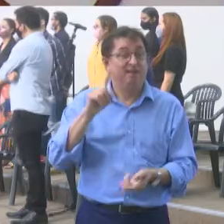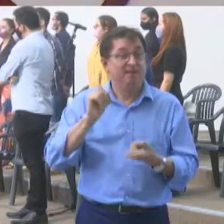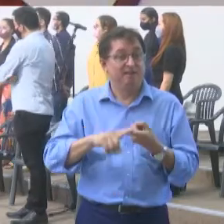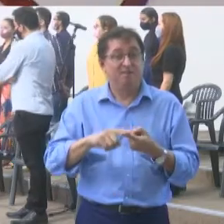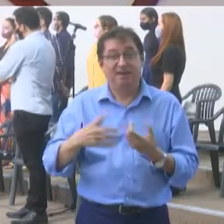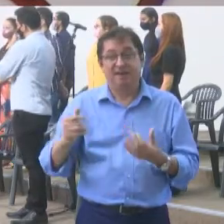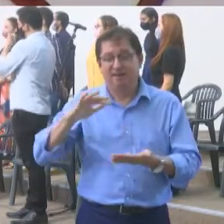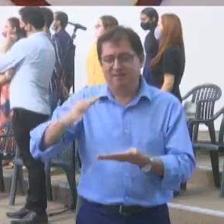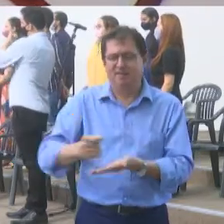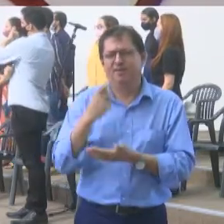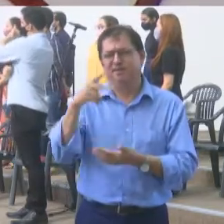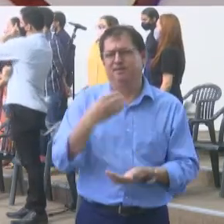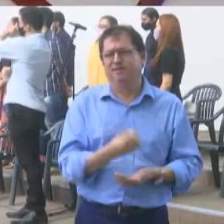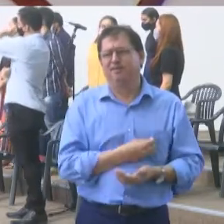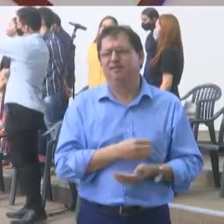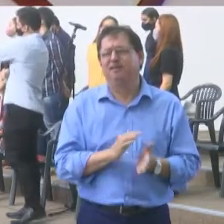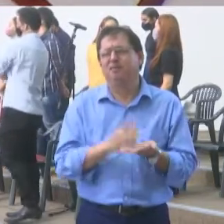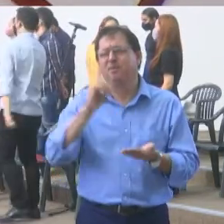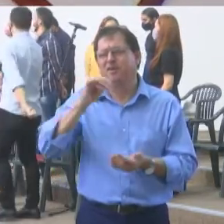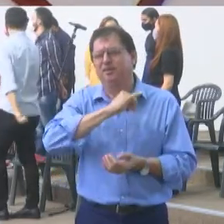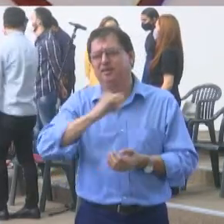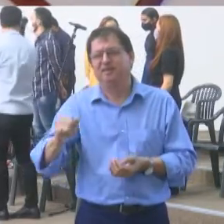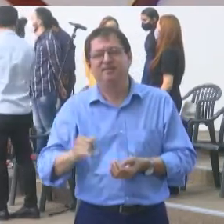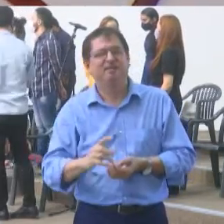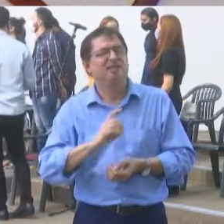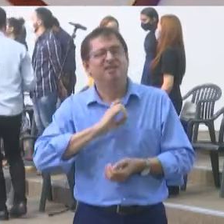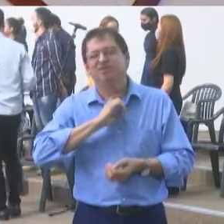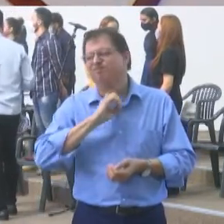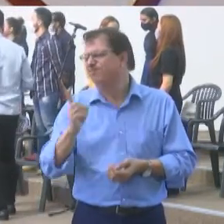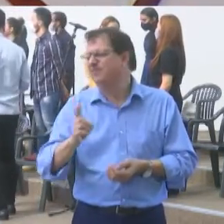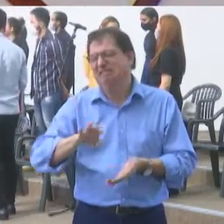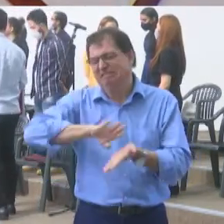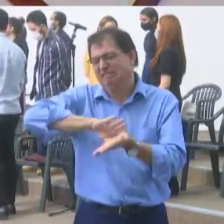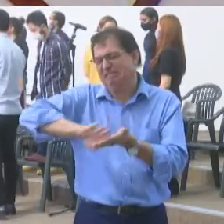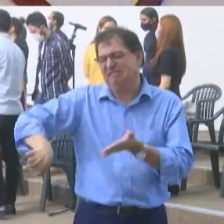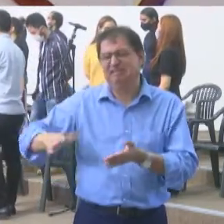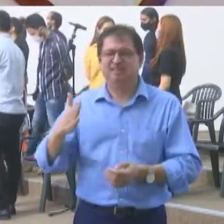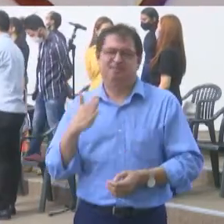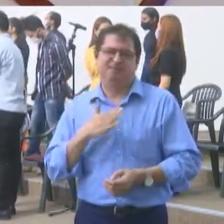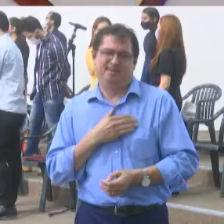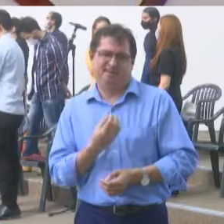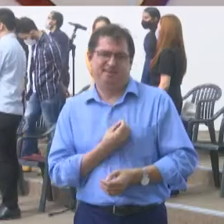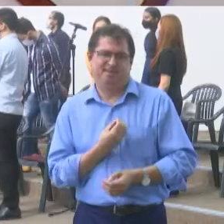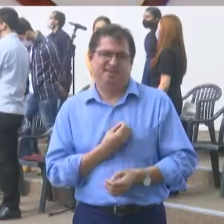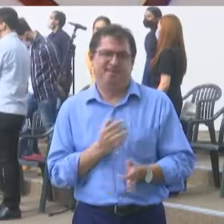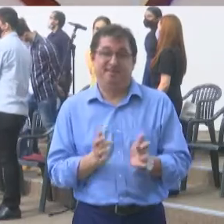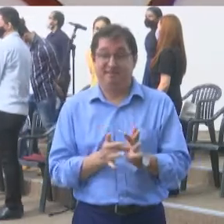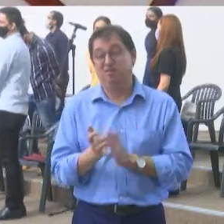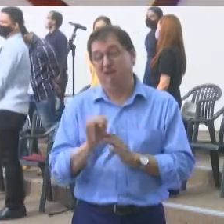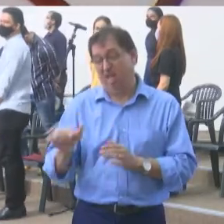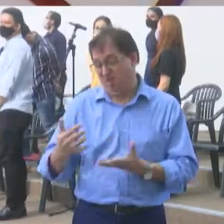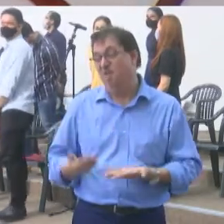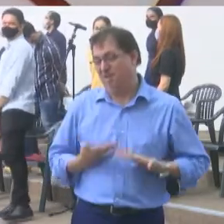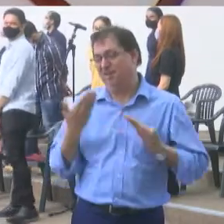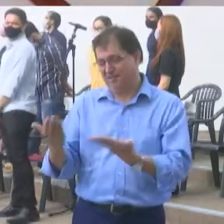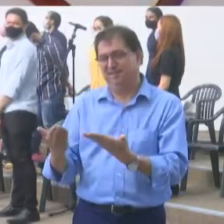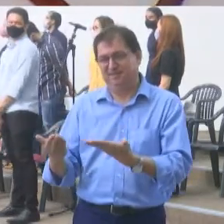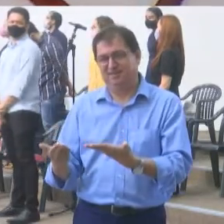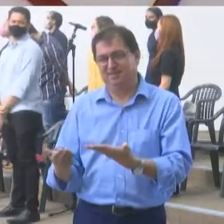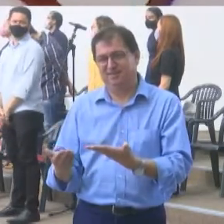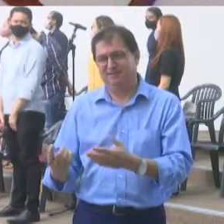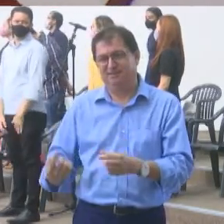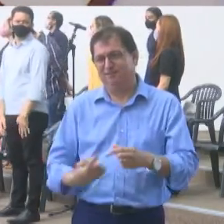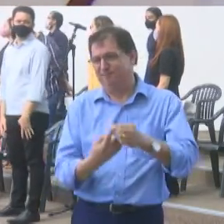salvar? Sabe o que a Bíblia diz? Ninguém tira a minha vida, ninguém, eu a